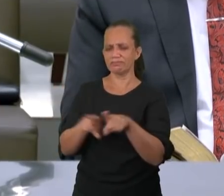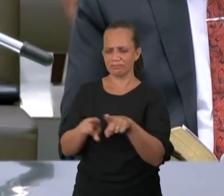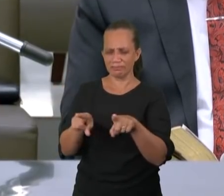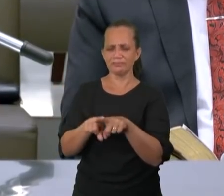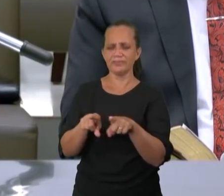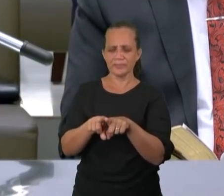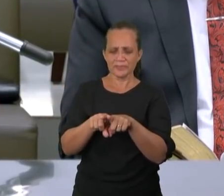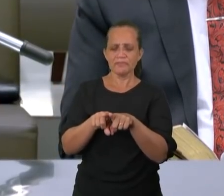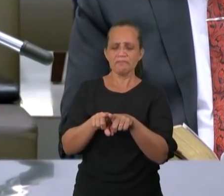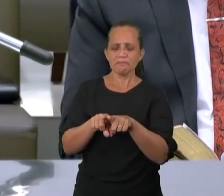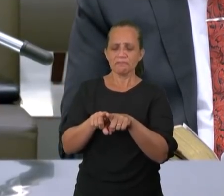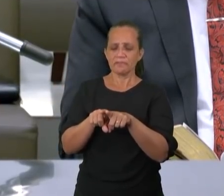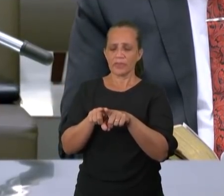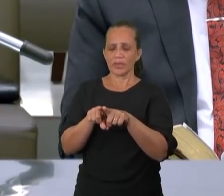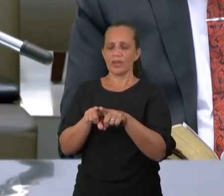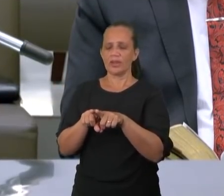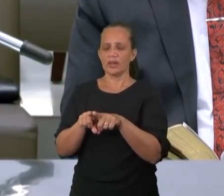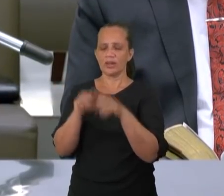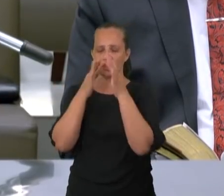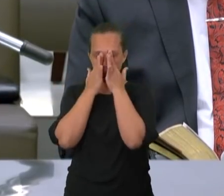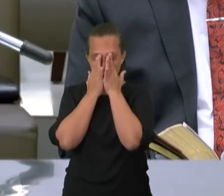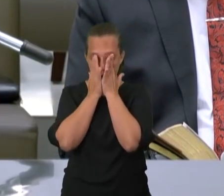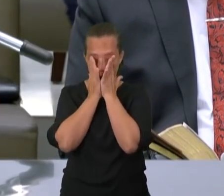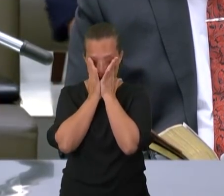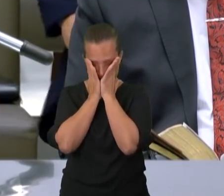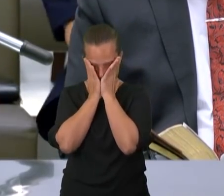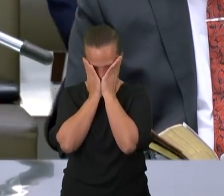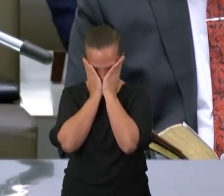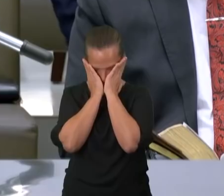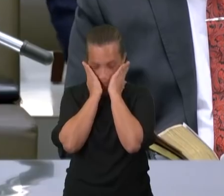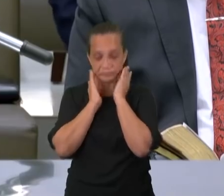te fazer para acabar com o Daniel?